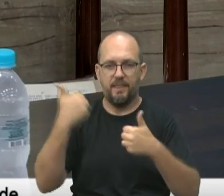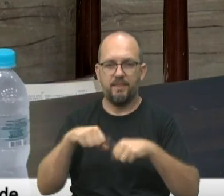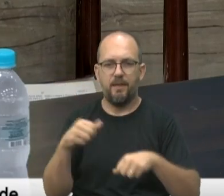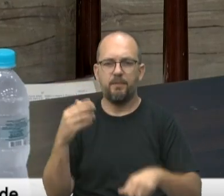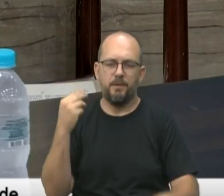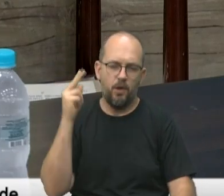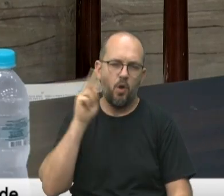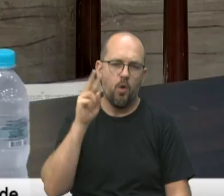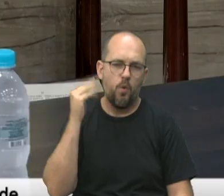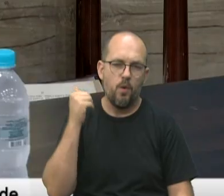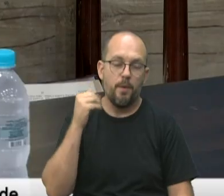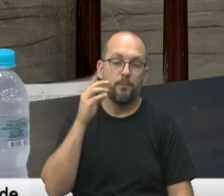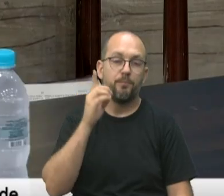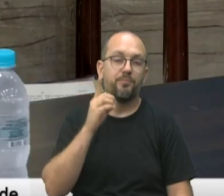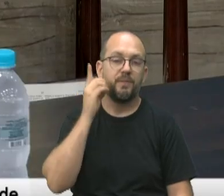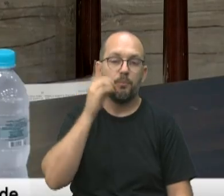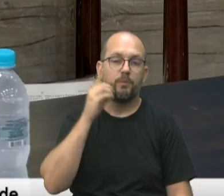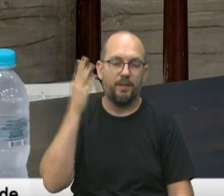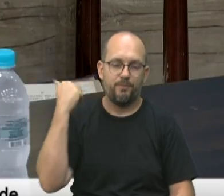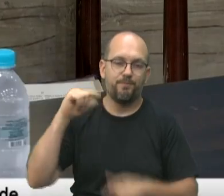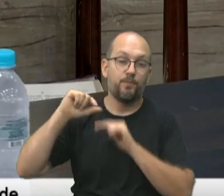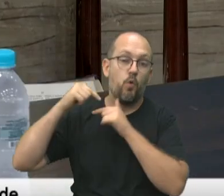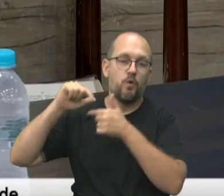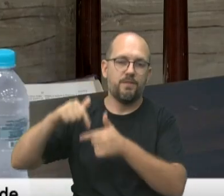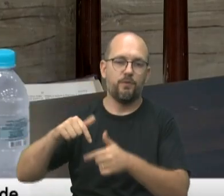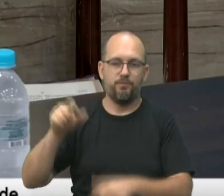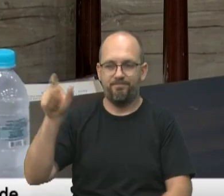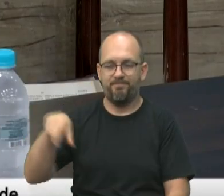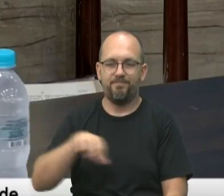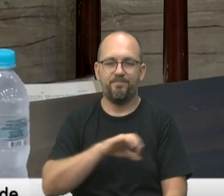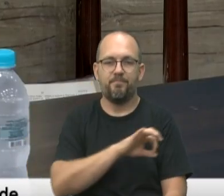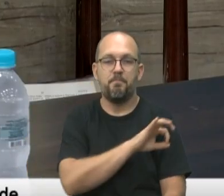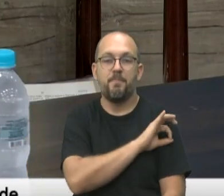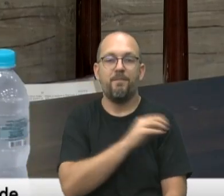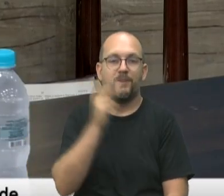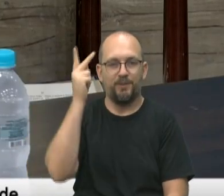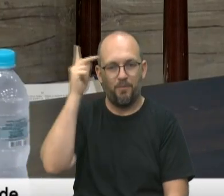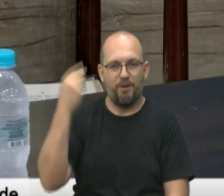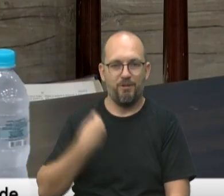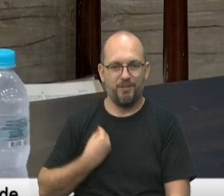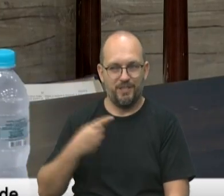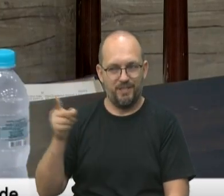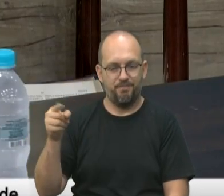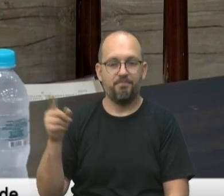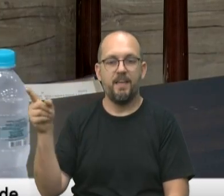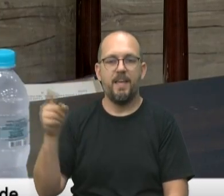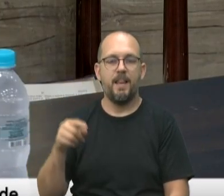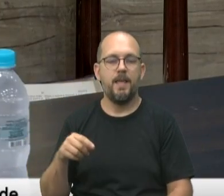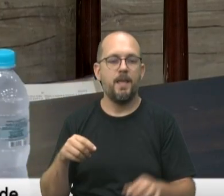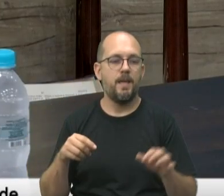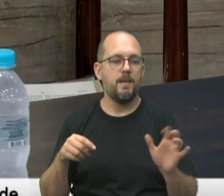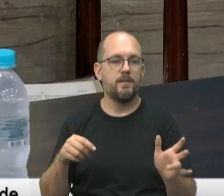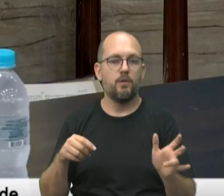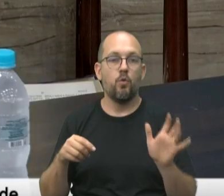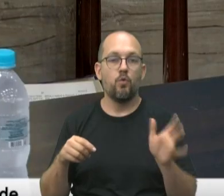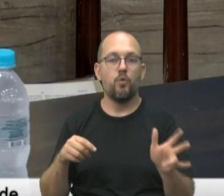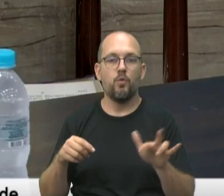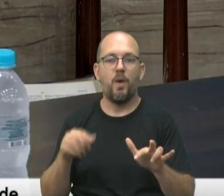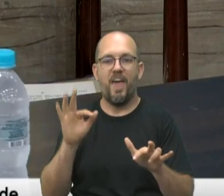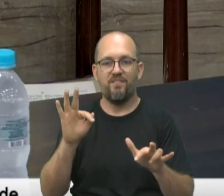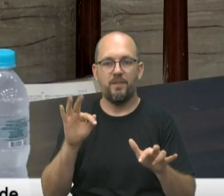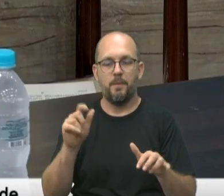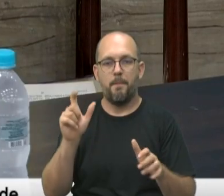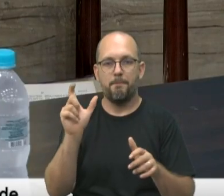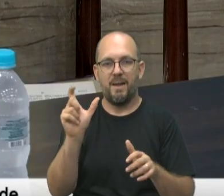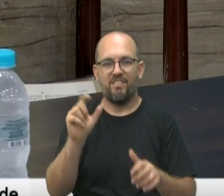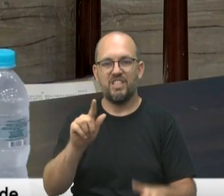os deputados conservadores, dentre eles o atual prefeito de São Paulo, eles deram um Ctrl+F na palavra gênero e saíram